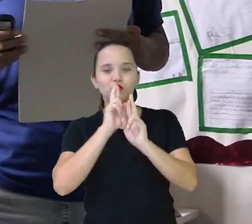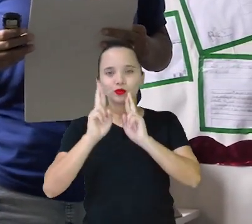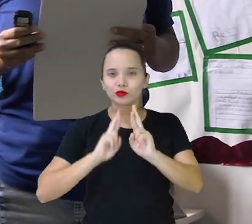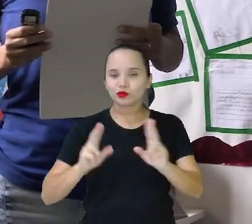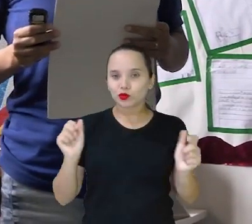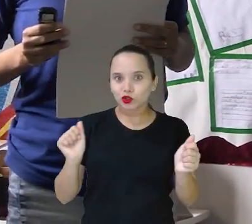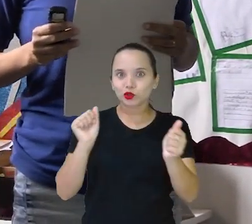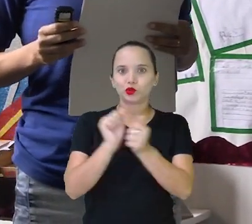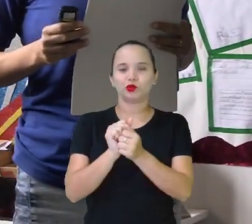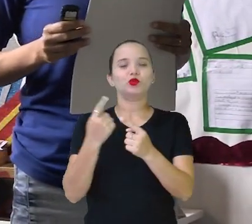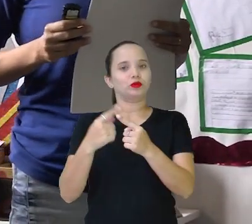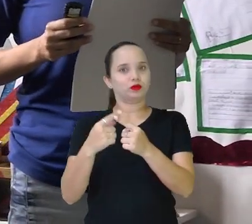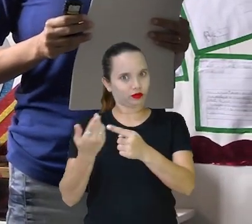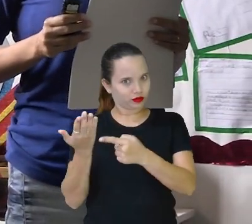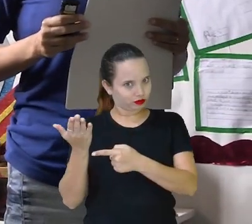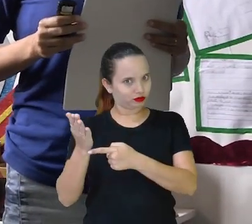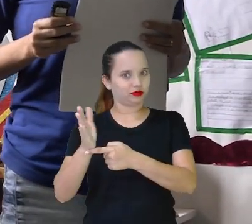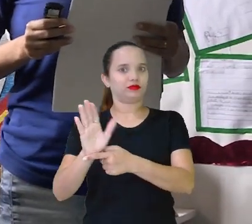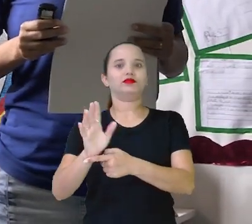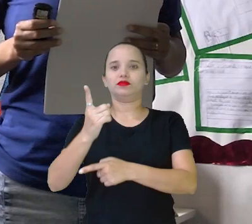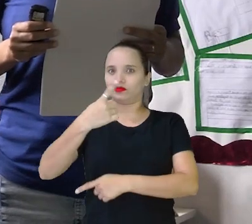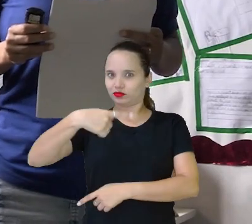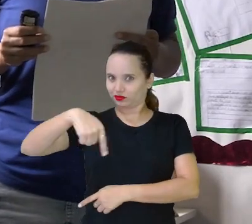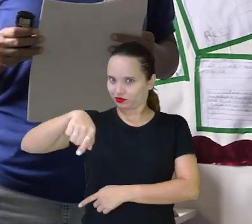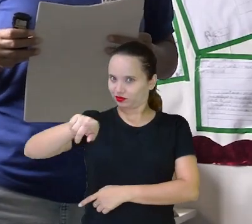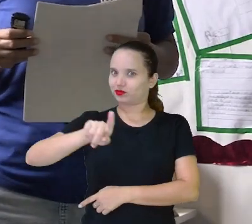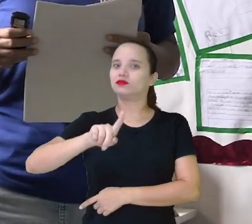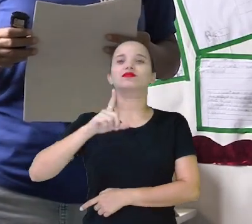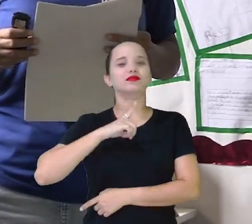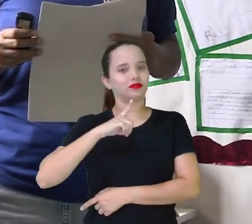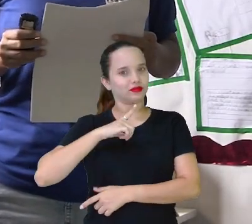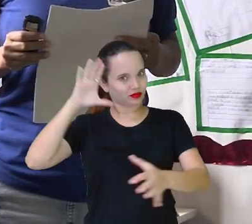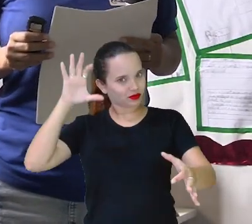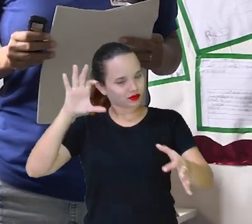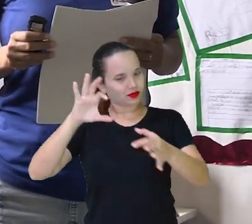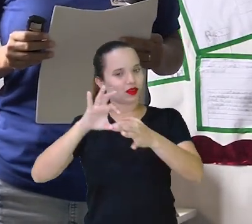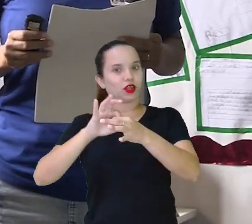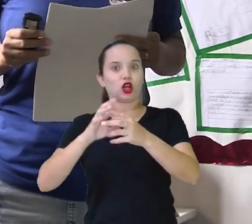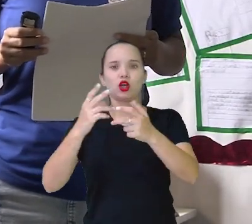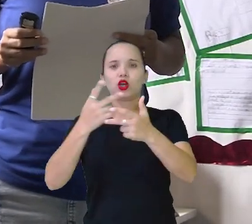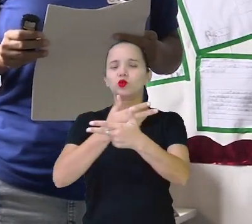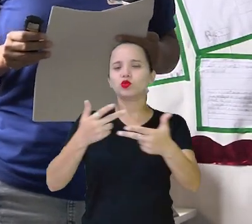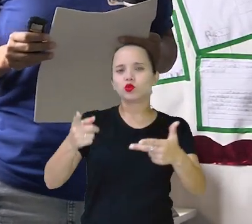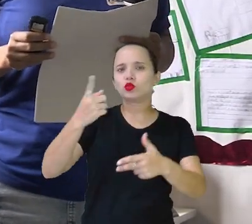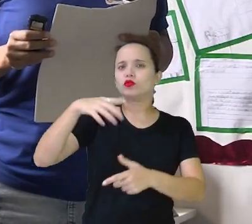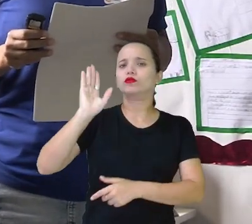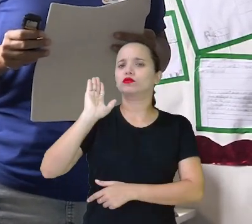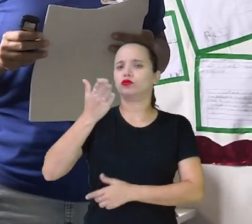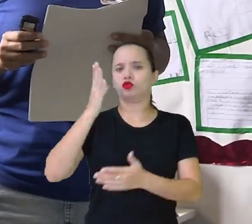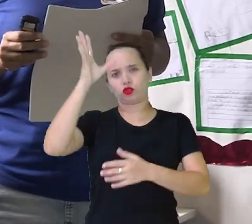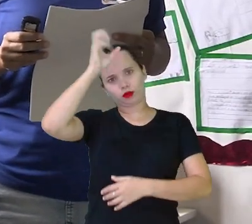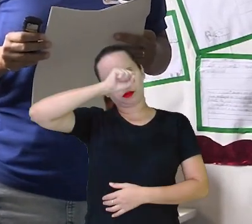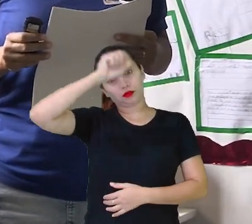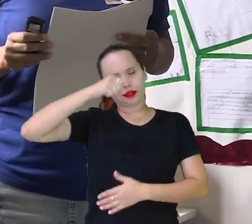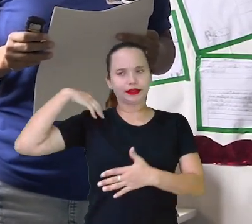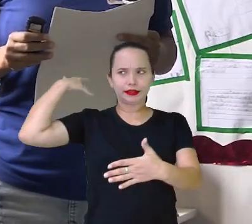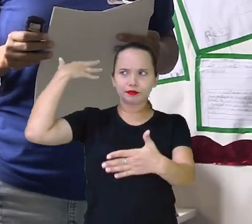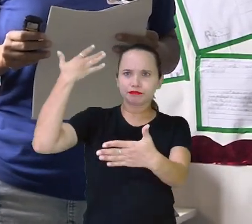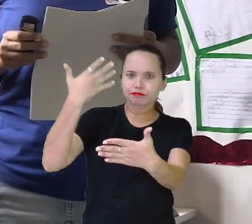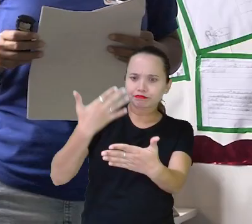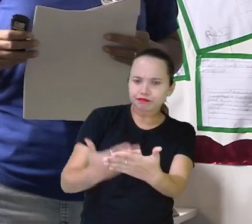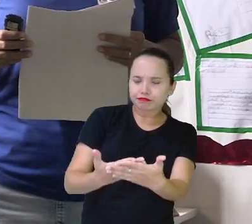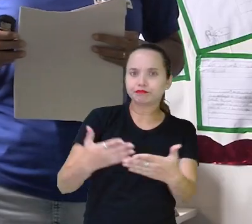pois vai ajudar bastante vocês, tem muito a ver aí com o que vocês estudaram ao longo do ano e com a prova do